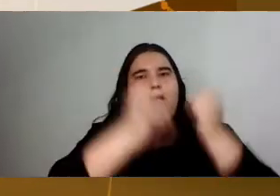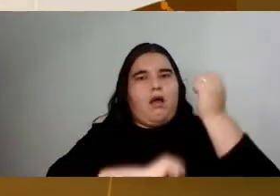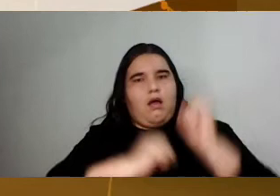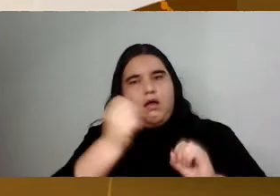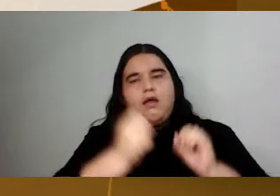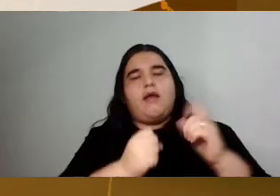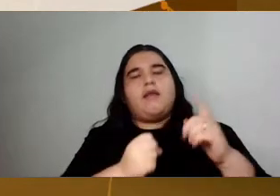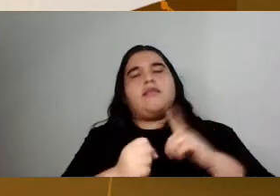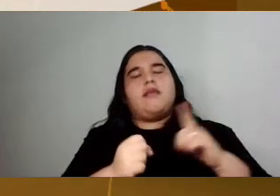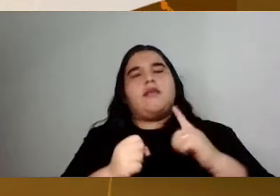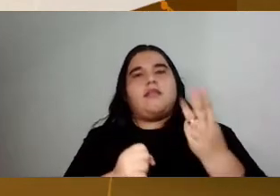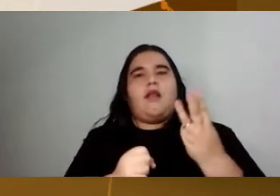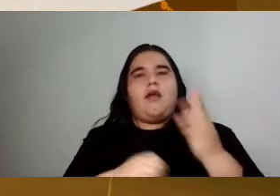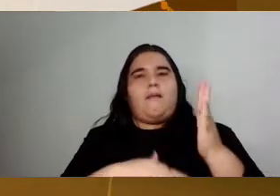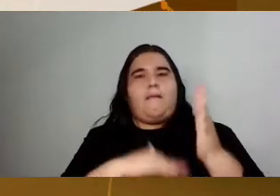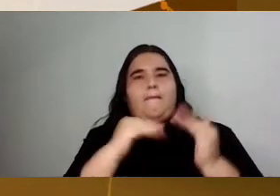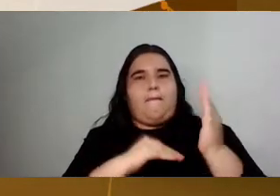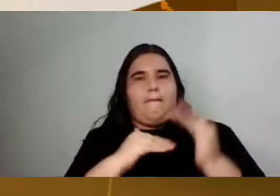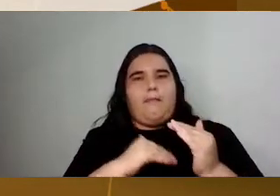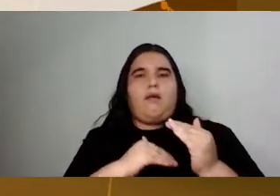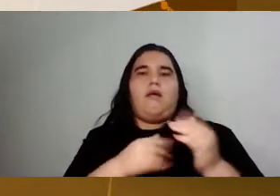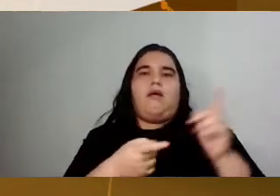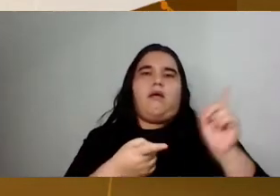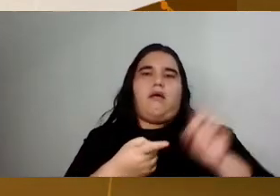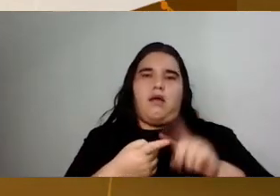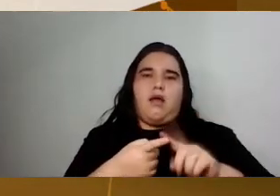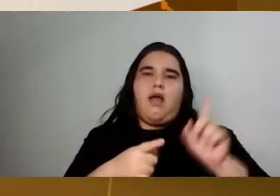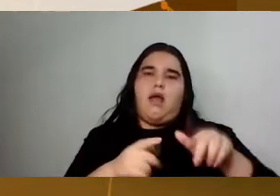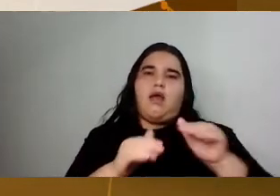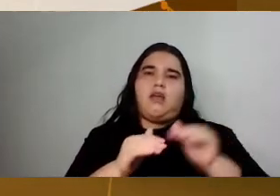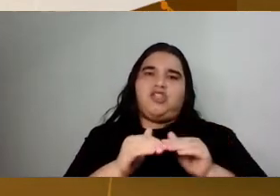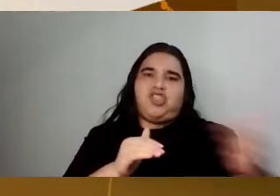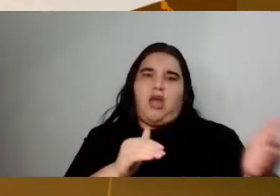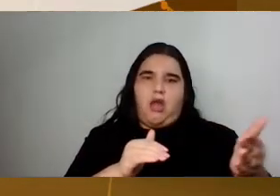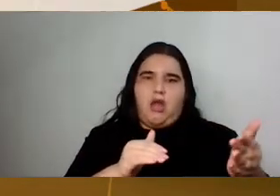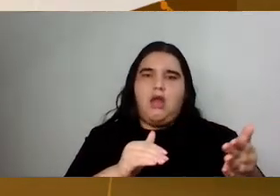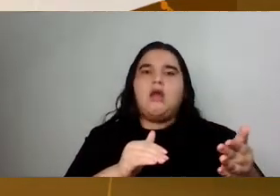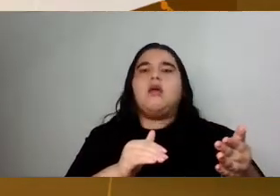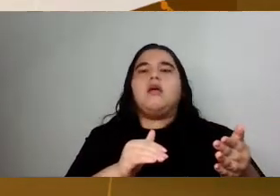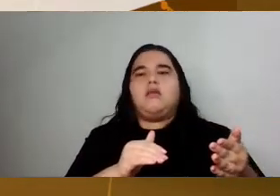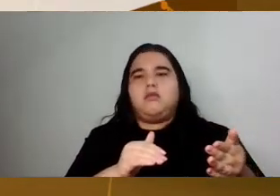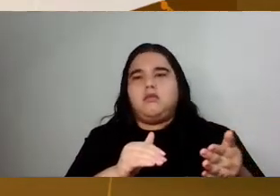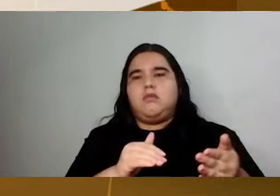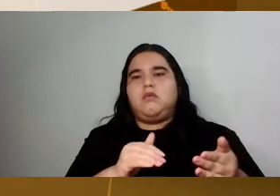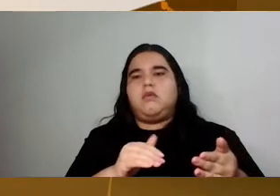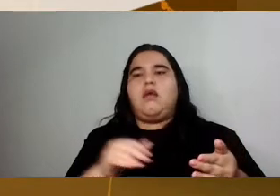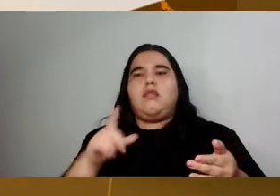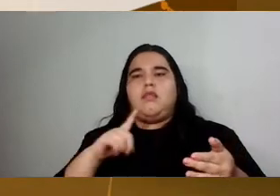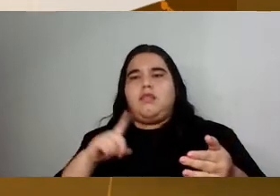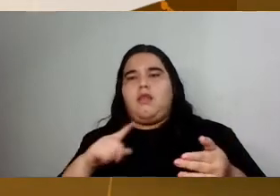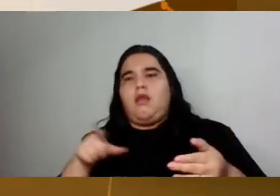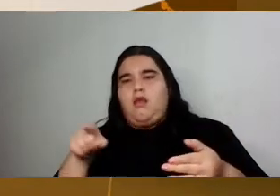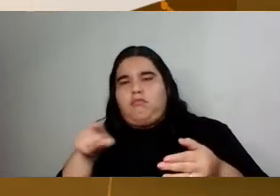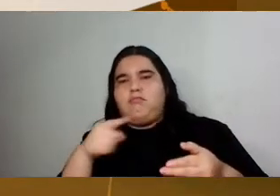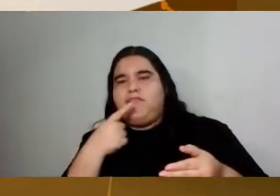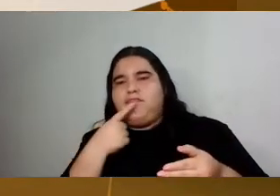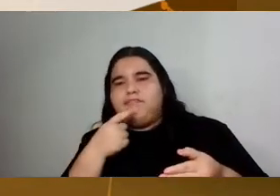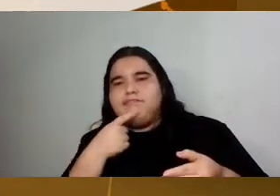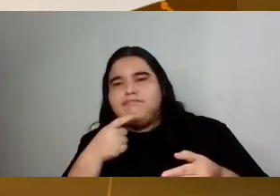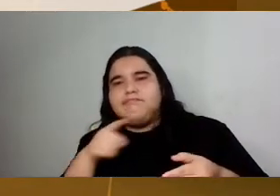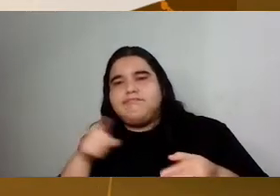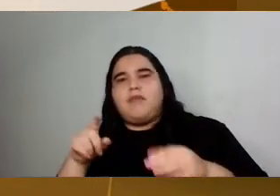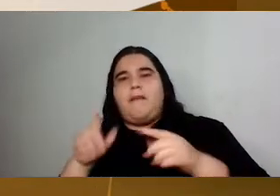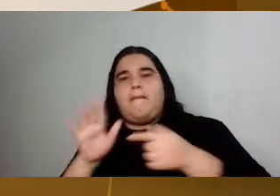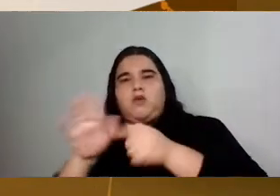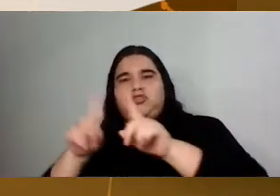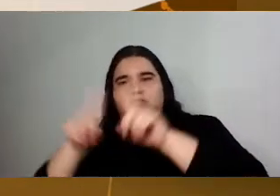nível. Por esse dispositivo externo, que nós estamos denominando de Equadem, aqui está uma conexão dele. Outro, pelo